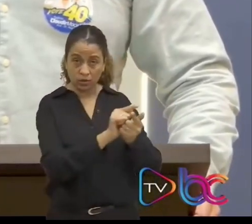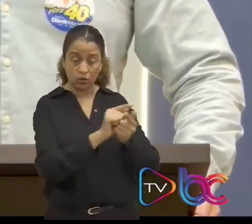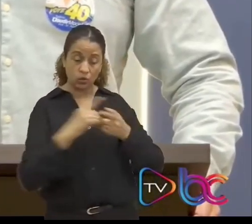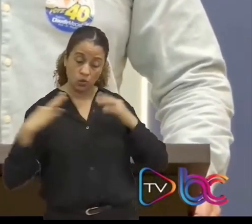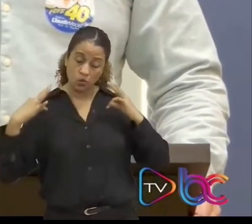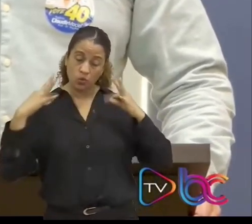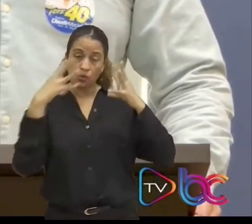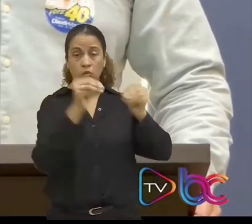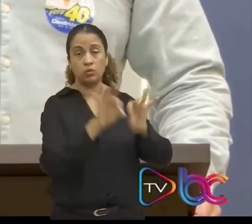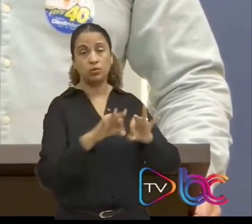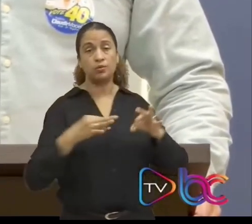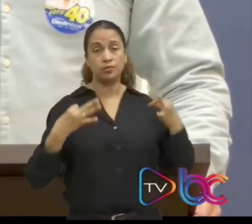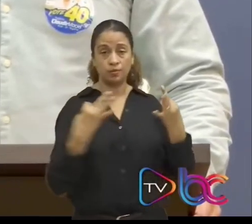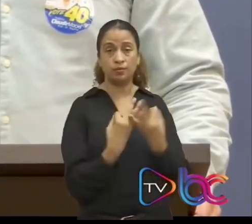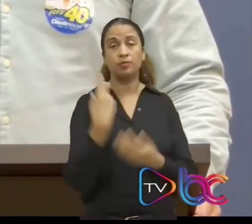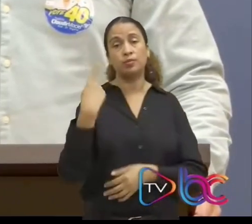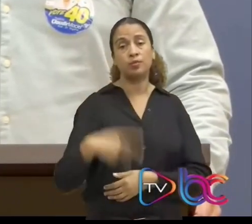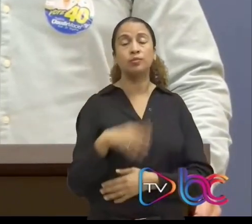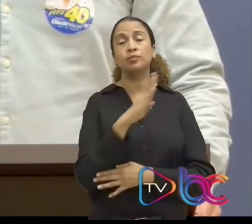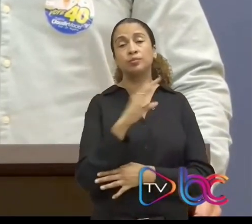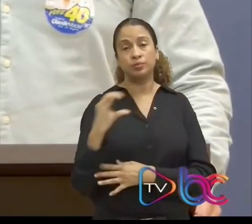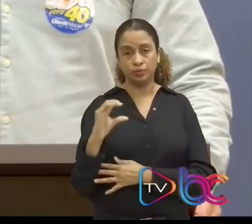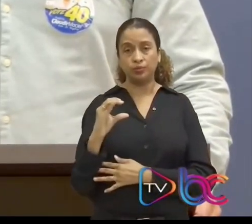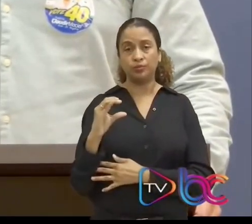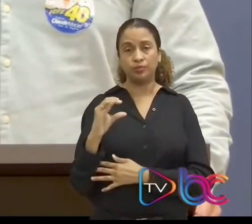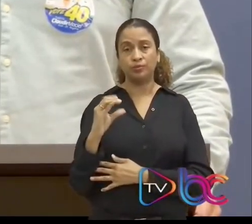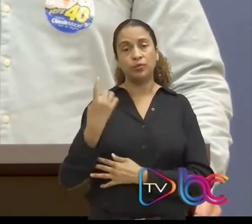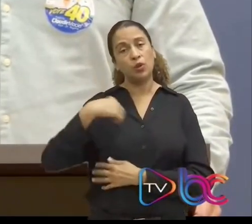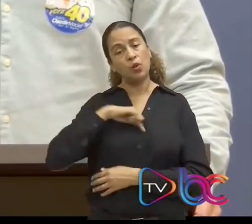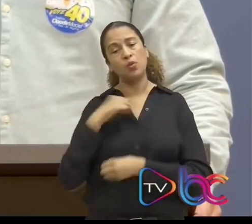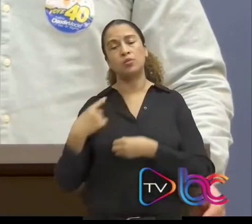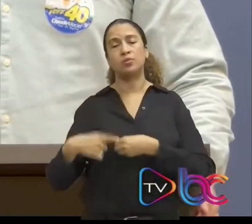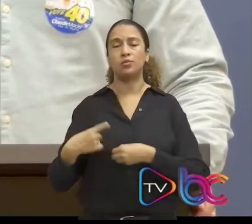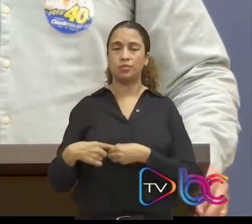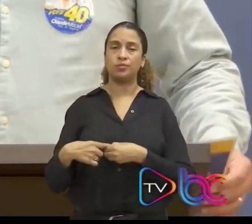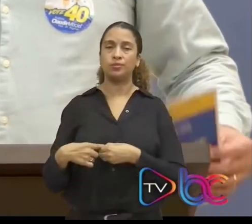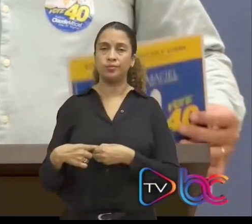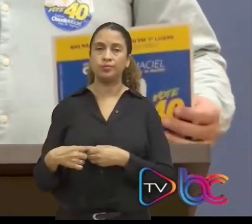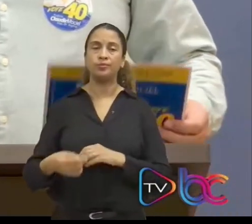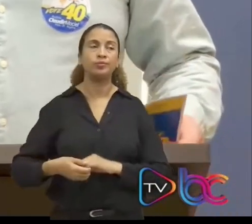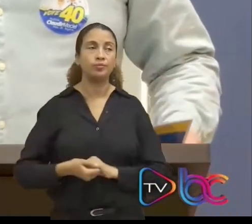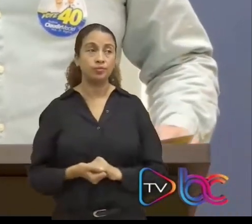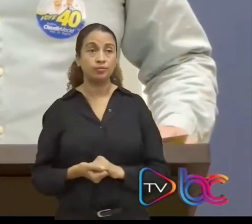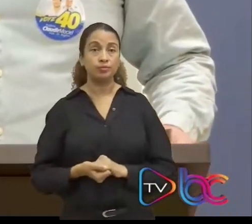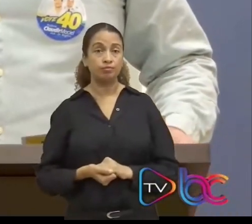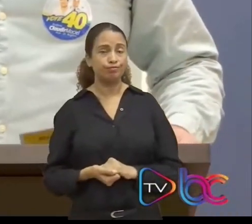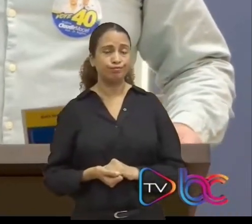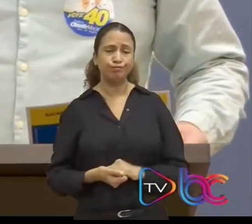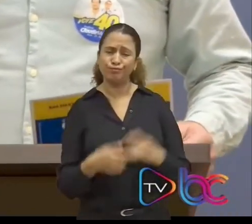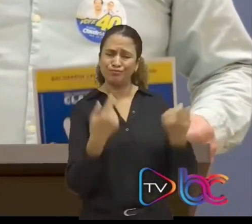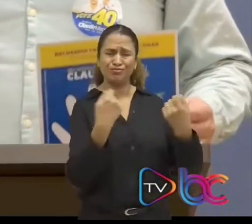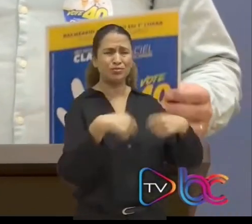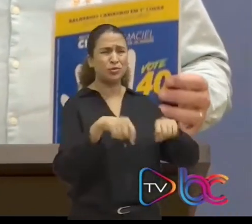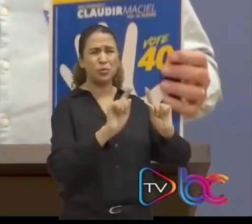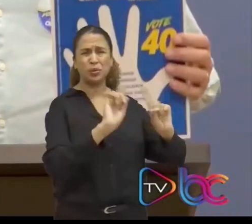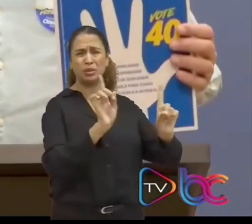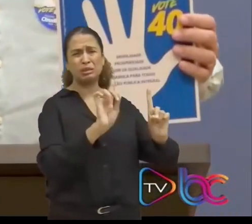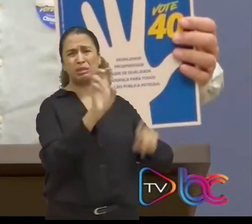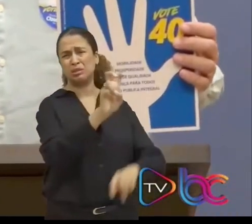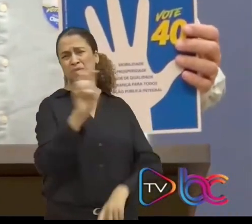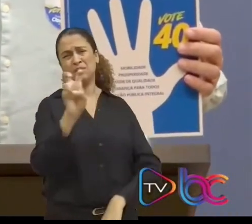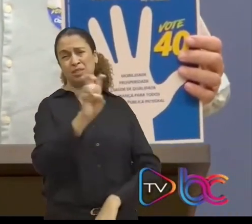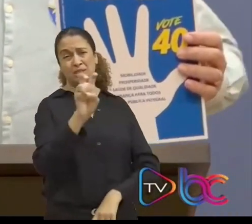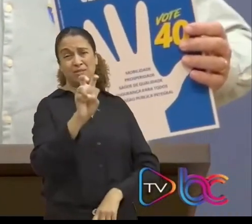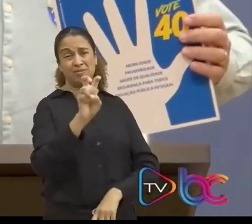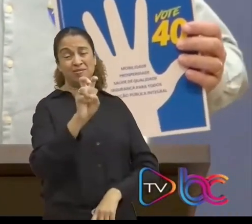todas as famílias da nossa cidade, aqui da nossa querida Balneário Camboriú. Nós não precisamos de um plano 55, nós